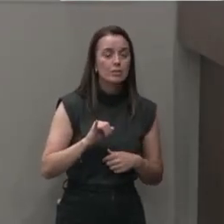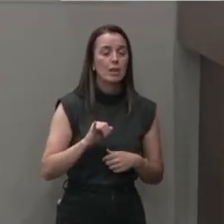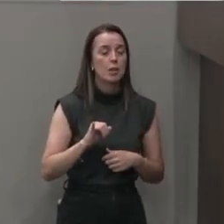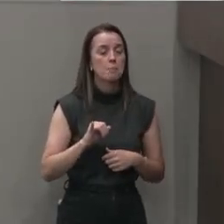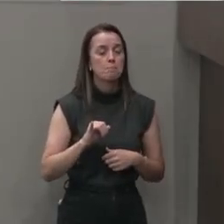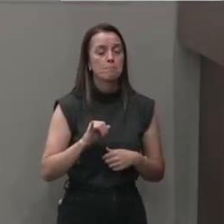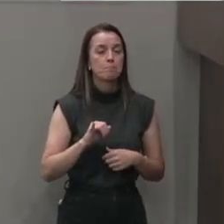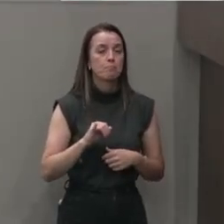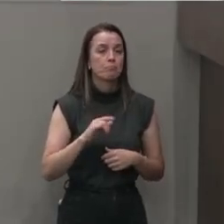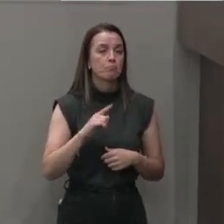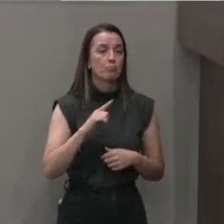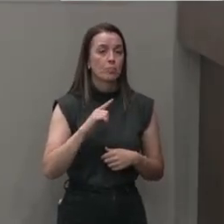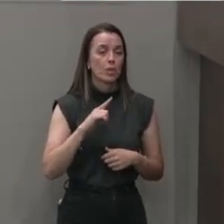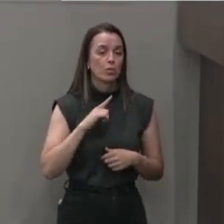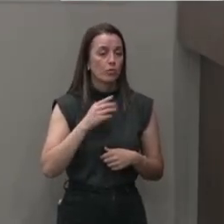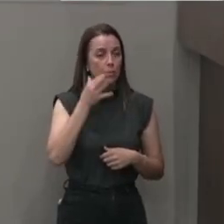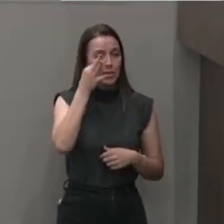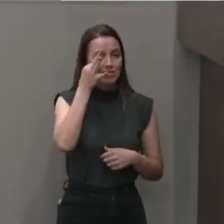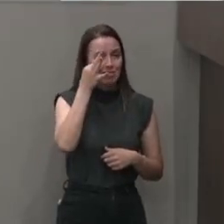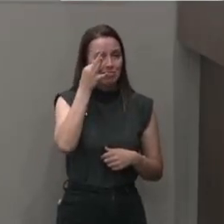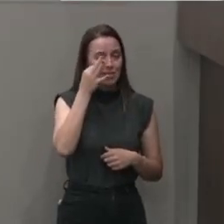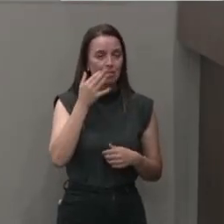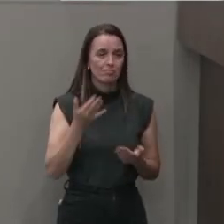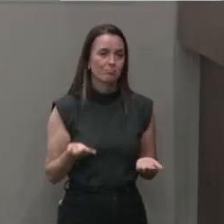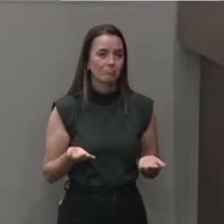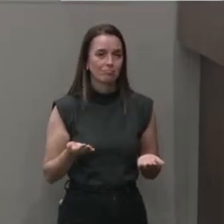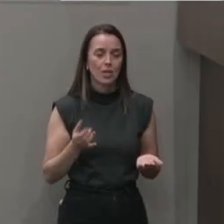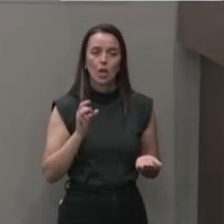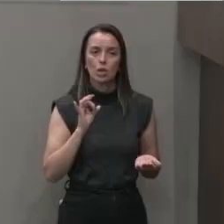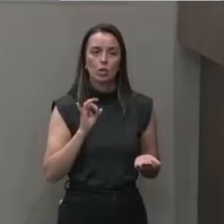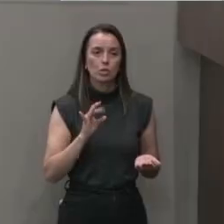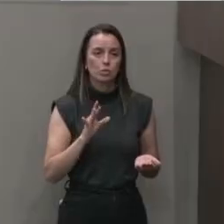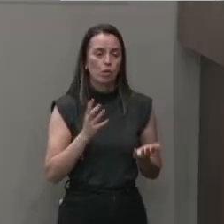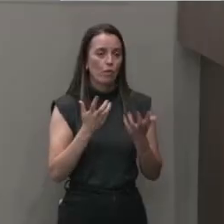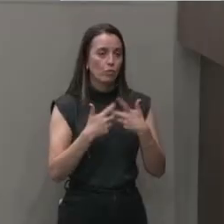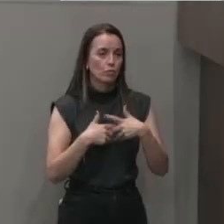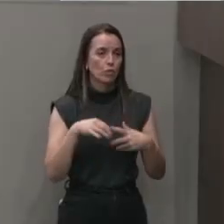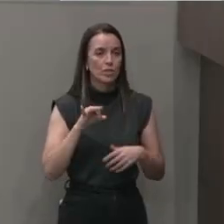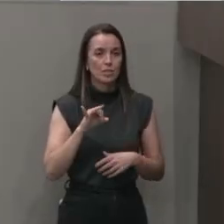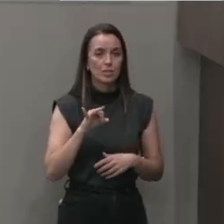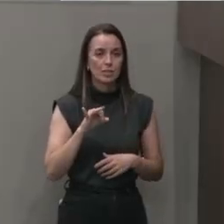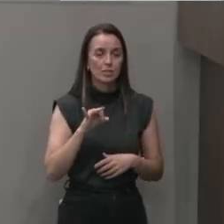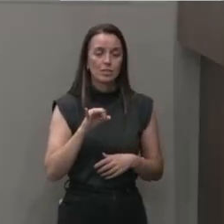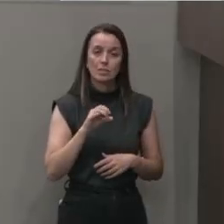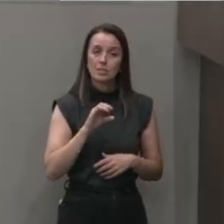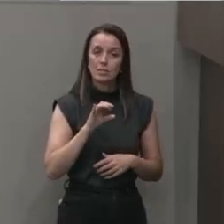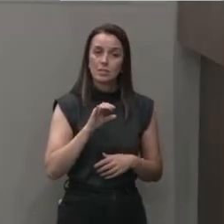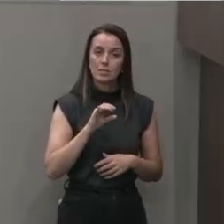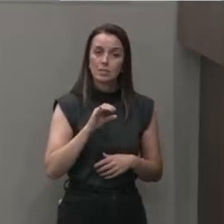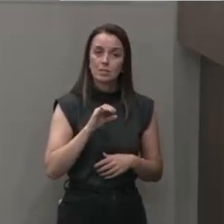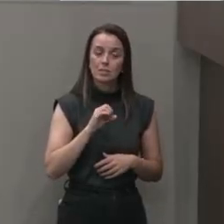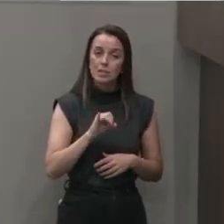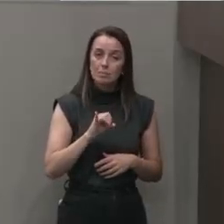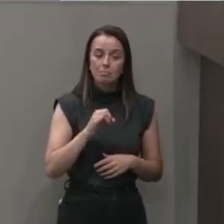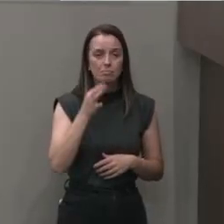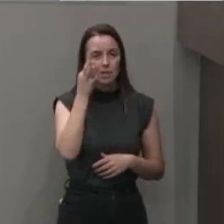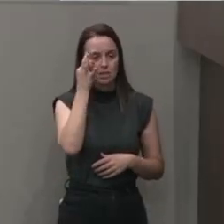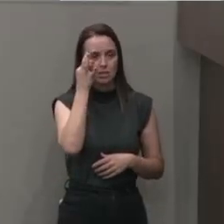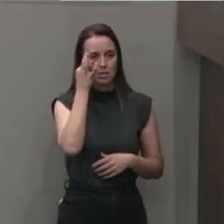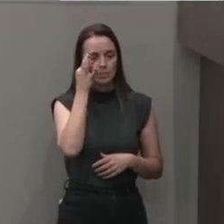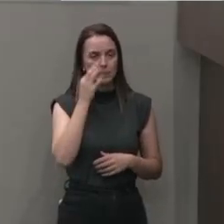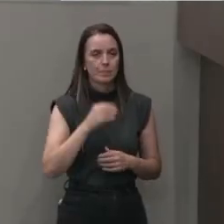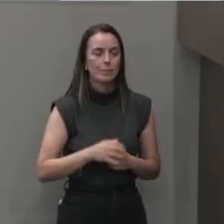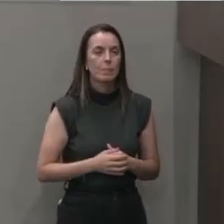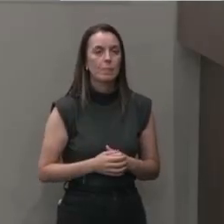SME, se ela estiver numa reunião, só funciona se estiverem. Se é esse o tipo de sistema de botão de